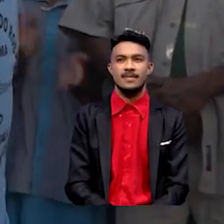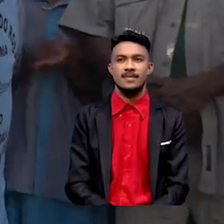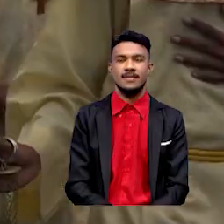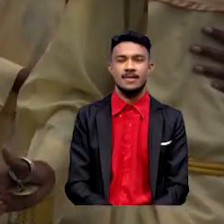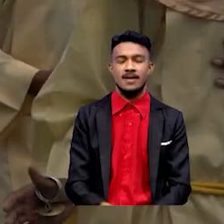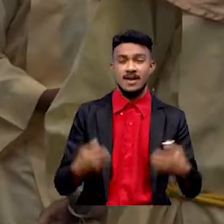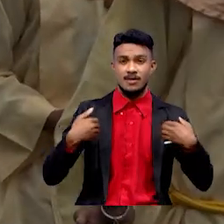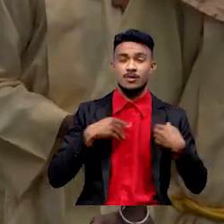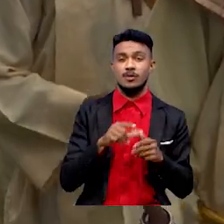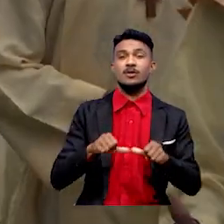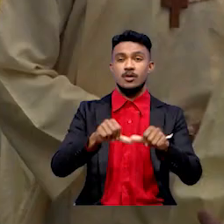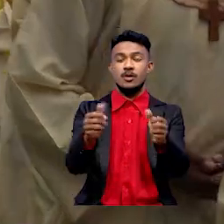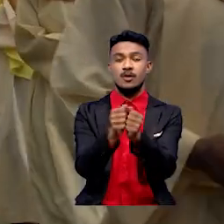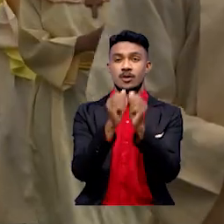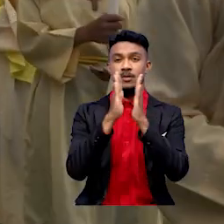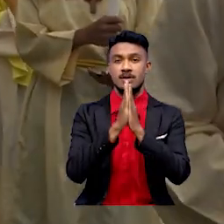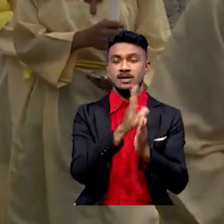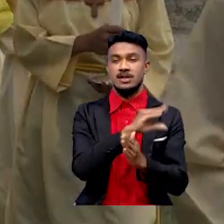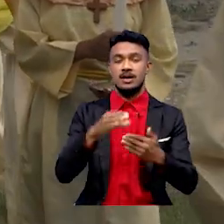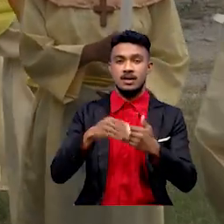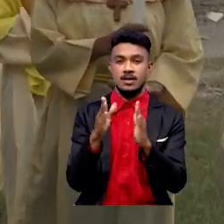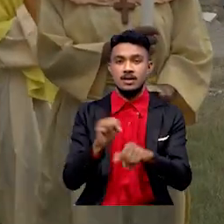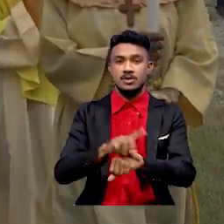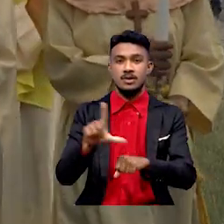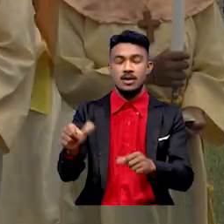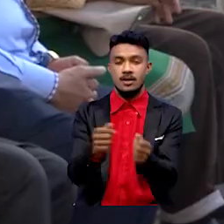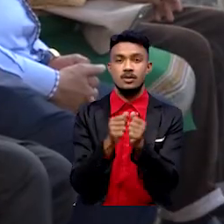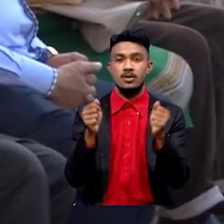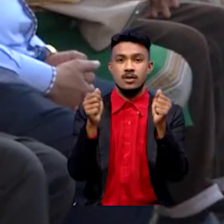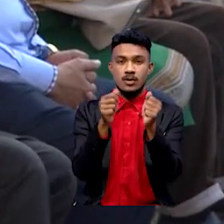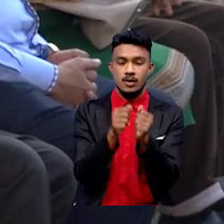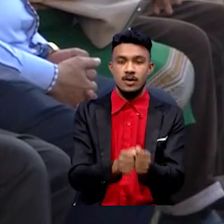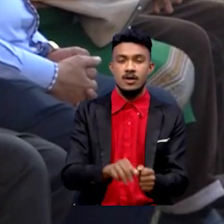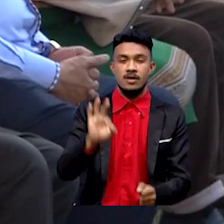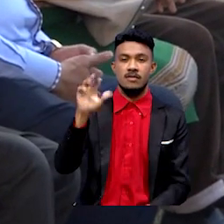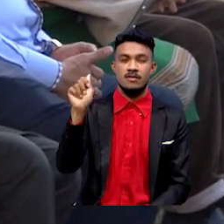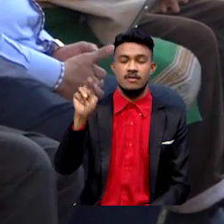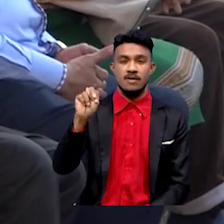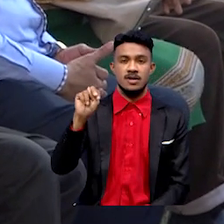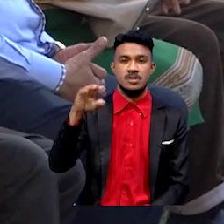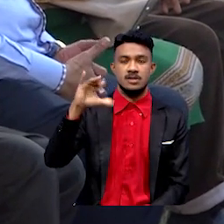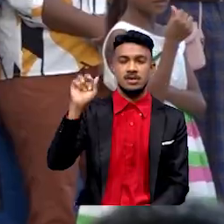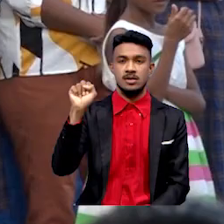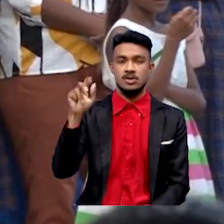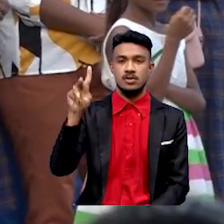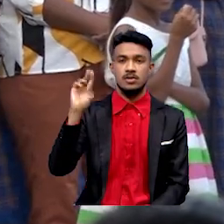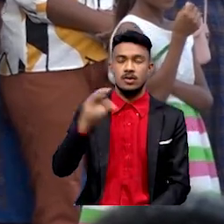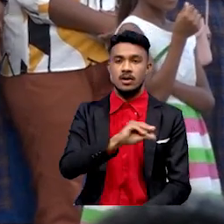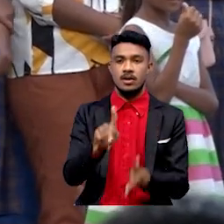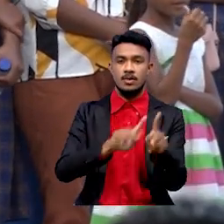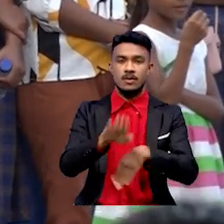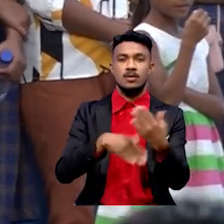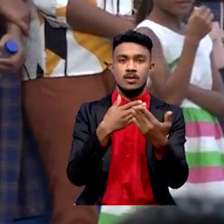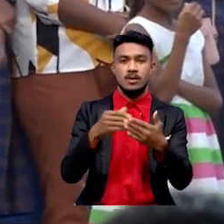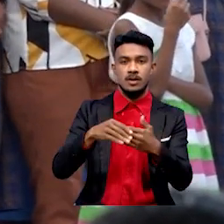Hafoi ne continua ho misa, no líder nacional ne acompanha husi Francisco Kalbuarilai no mos autoridade lokal sira. Líder